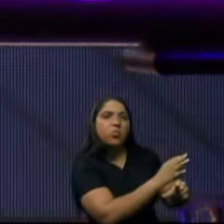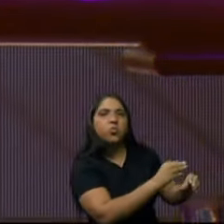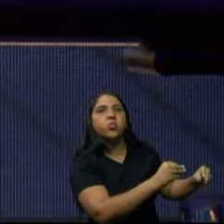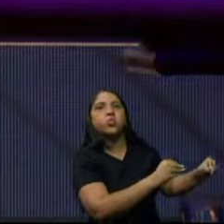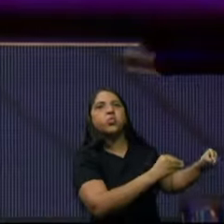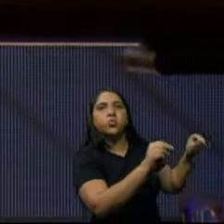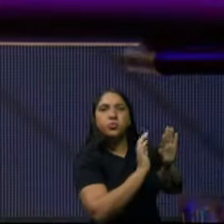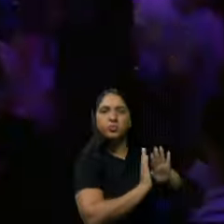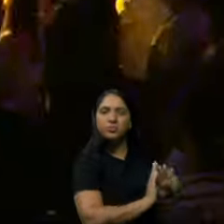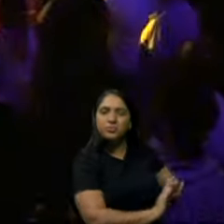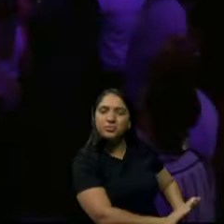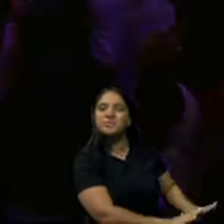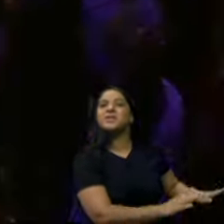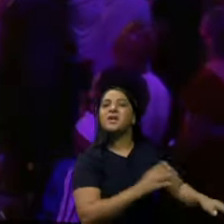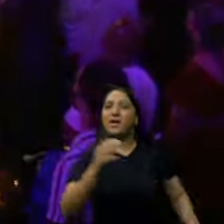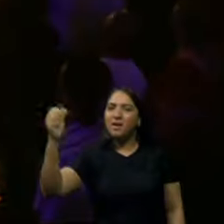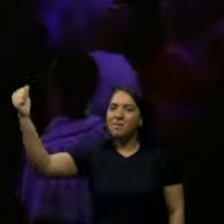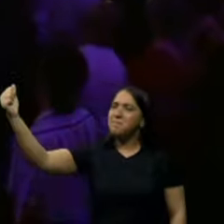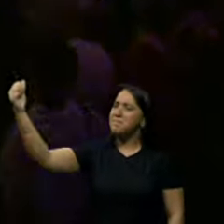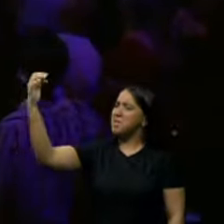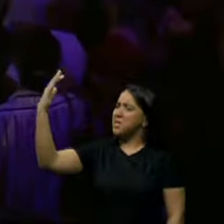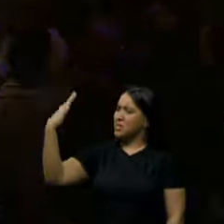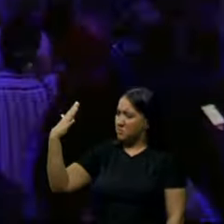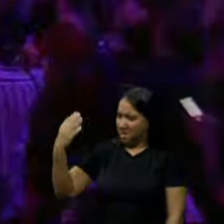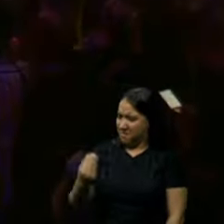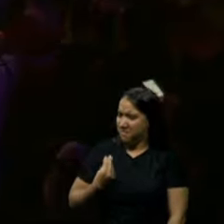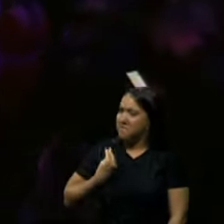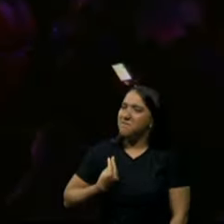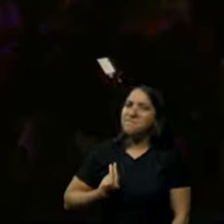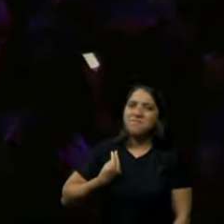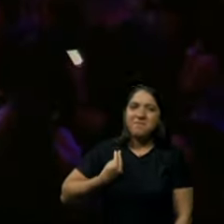seja feita sobre tomou